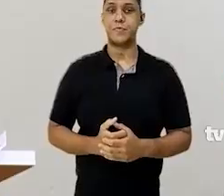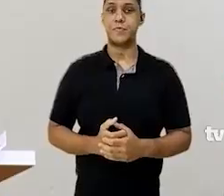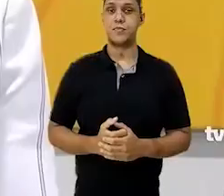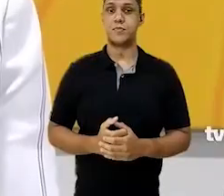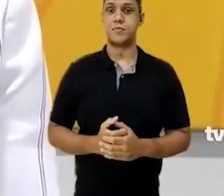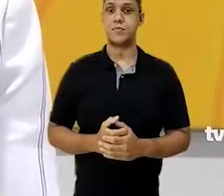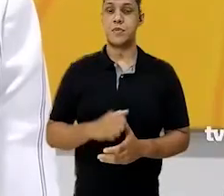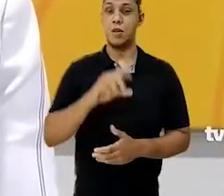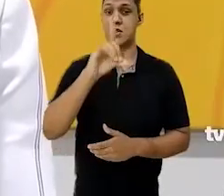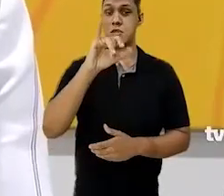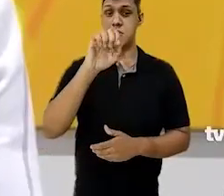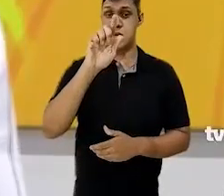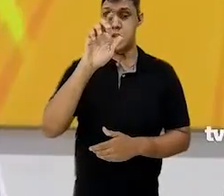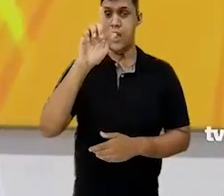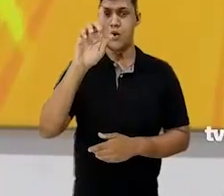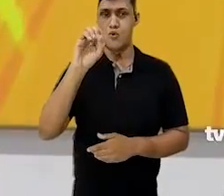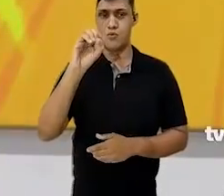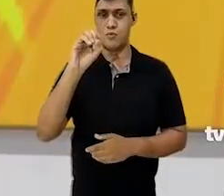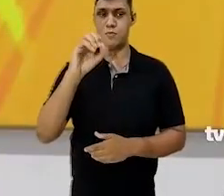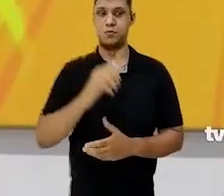Candidato Diego Vale,